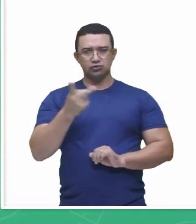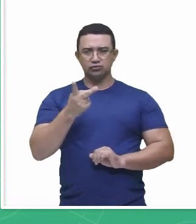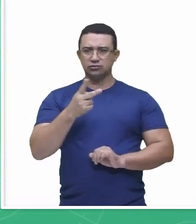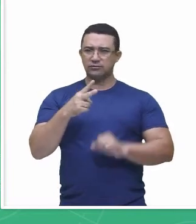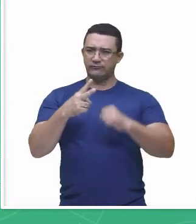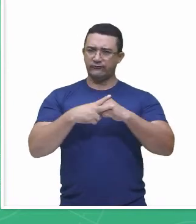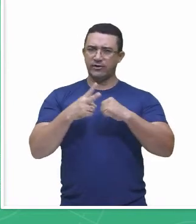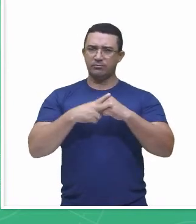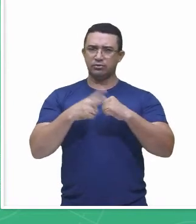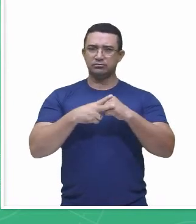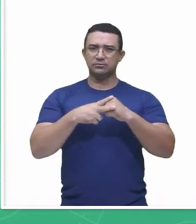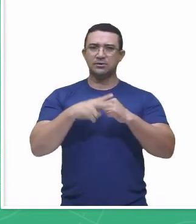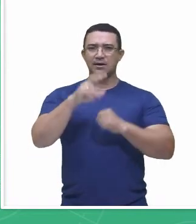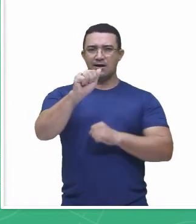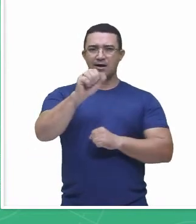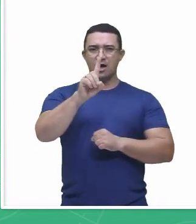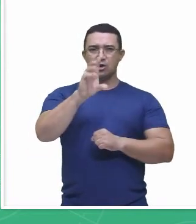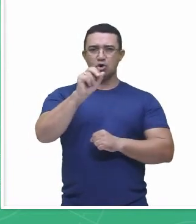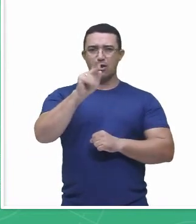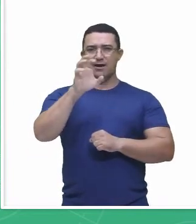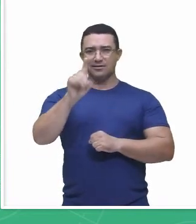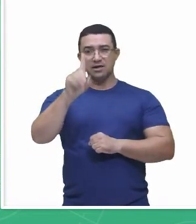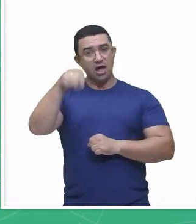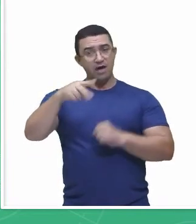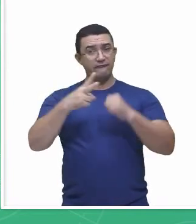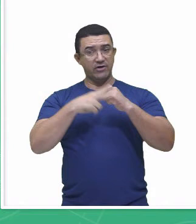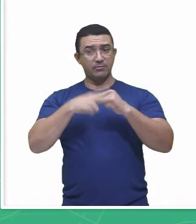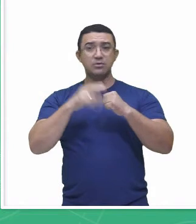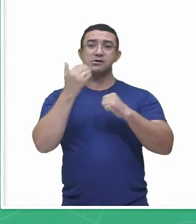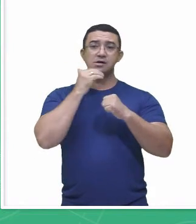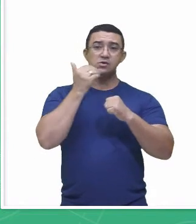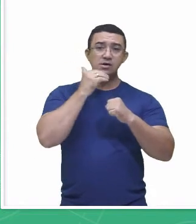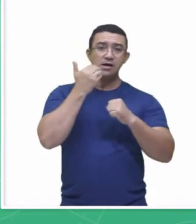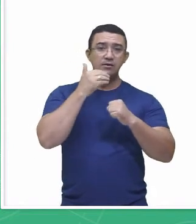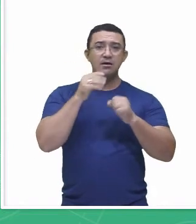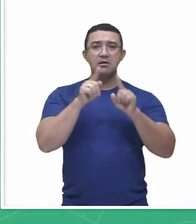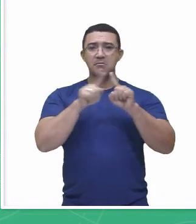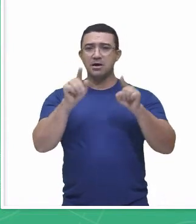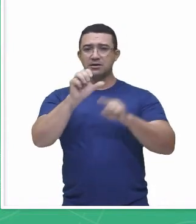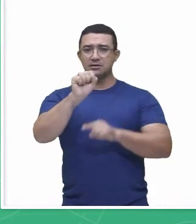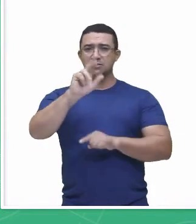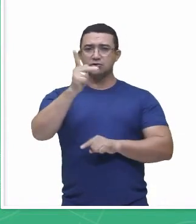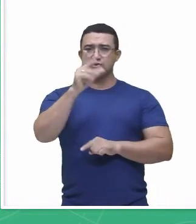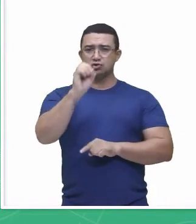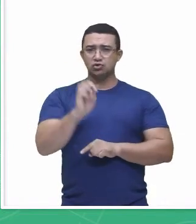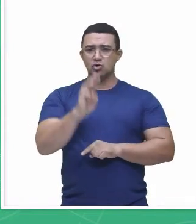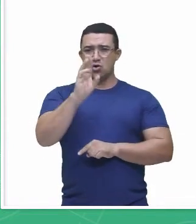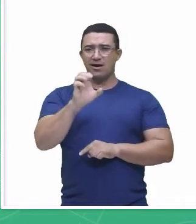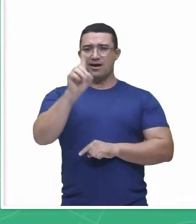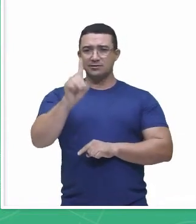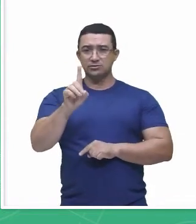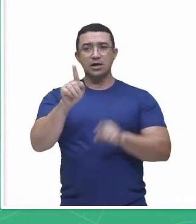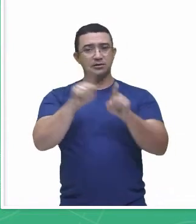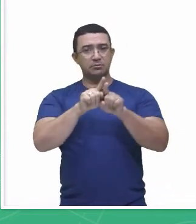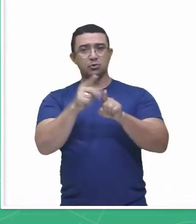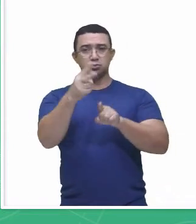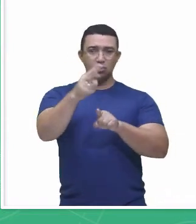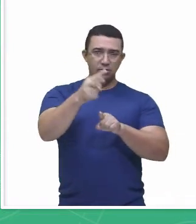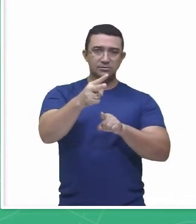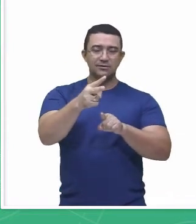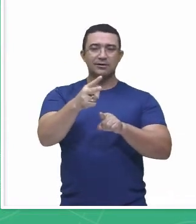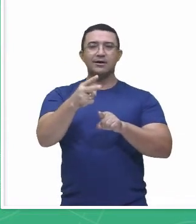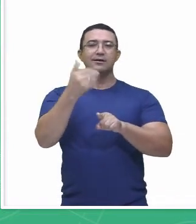O verbo adored é, de fato, um verbo regular, mas o verbo showed, ele é um verbo regular e irregular ao mesmo tempo,